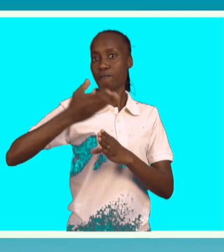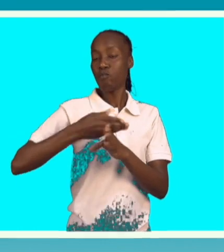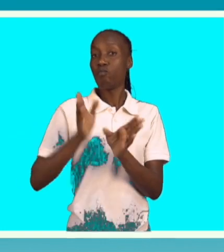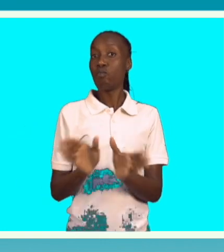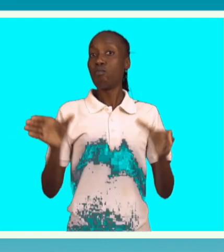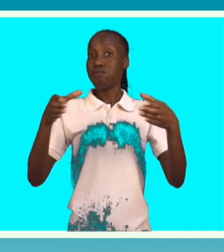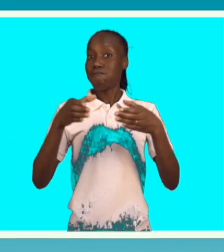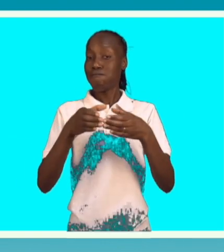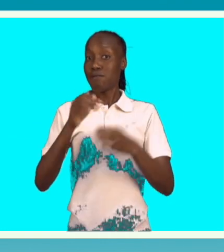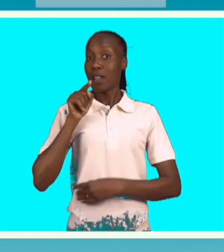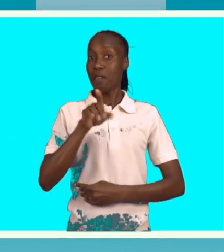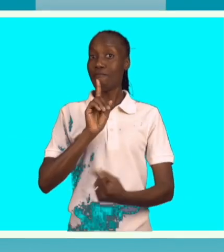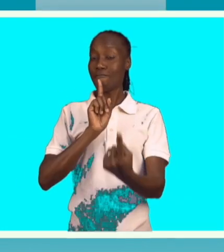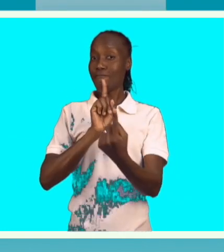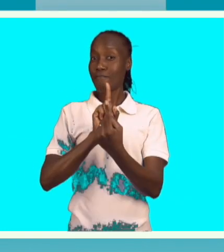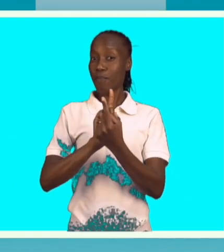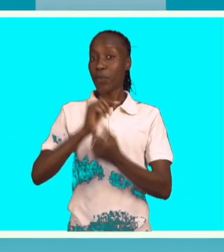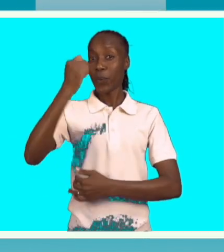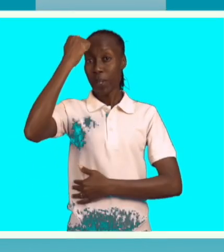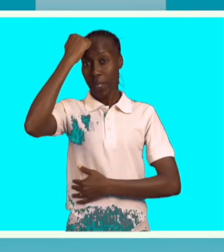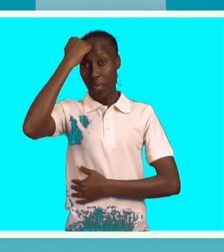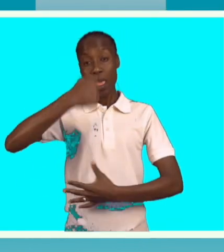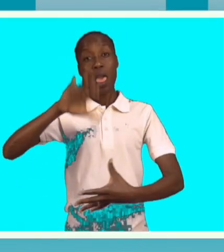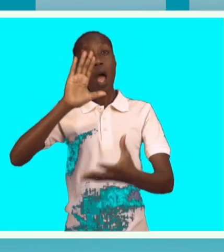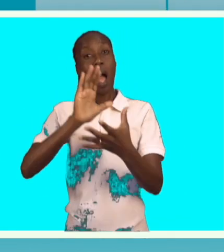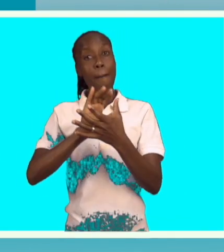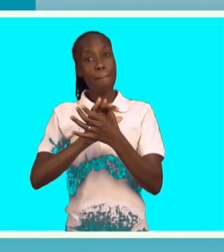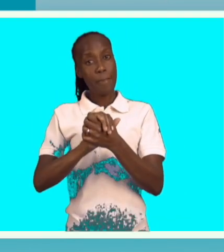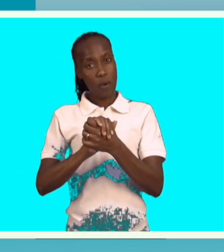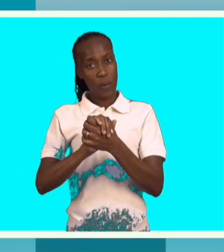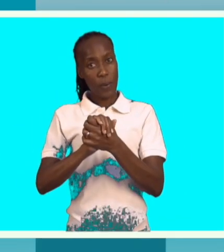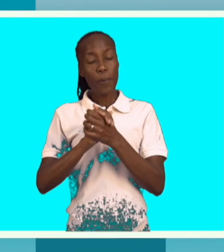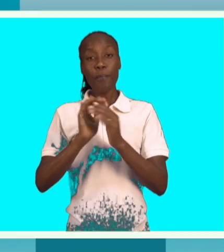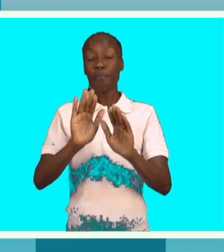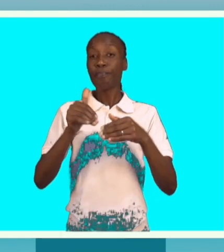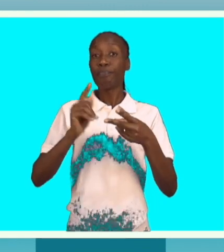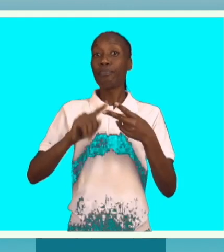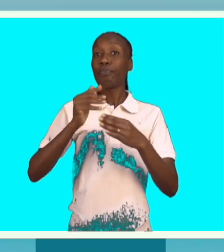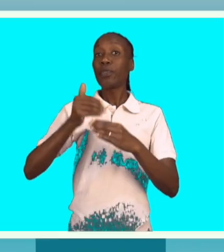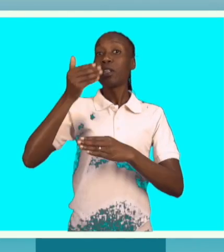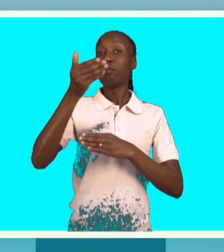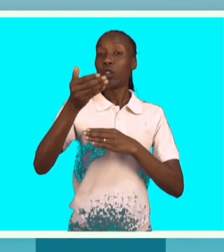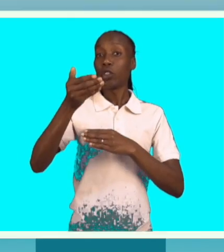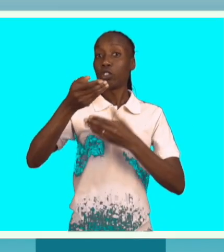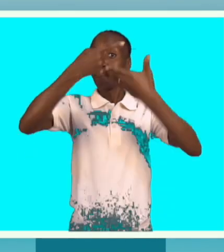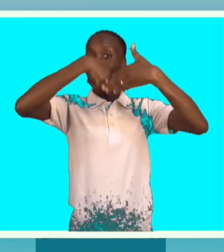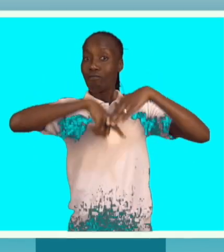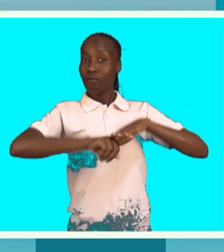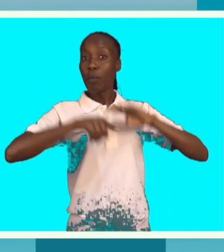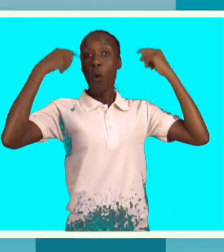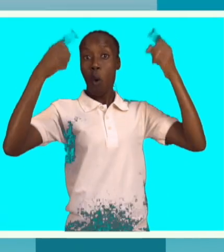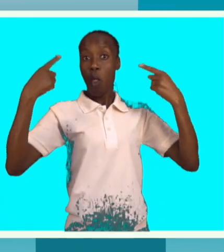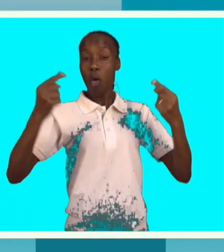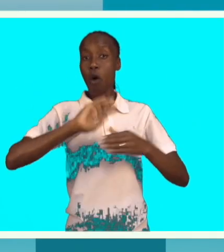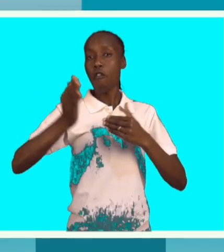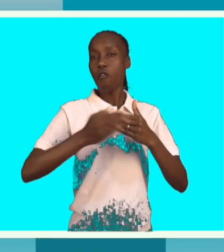Nos ensaios, eu acabei conhecendo os meus amigos nesse caso. E quando fôssemos para os casamentos,